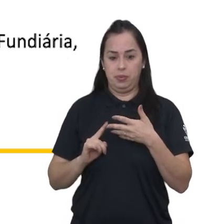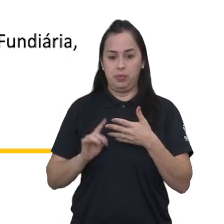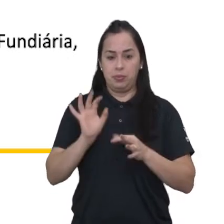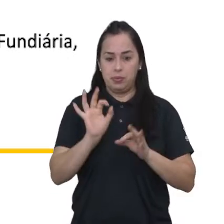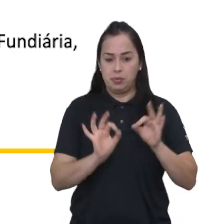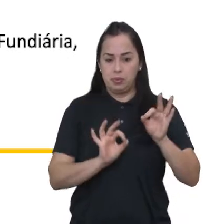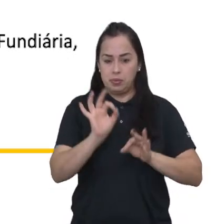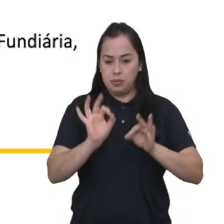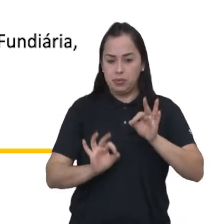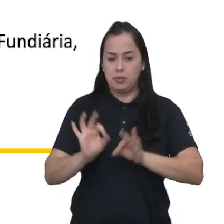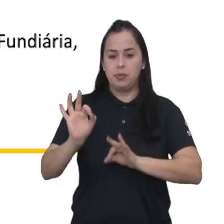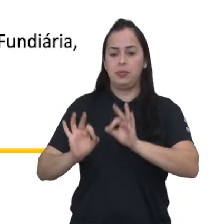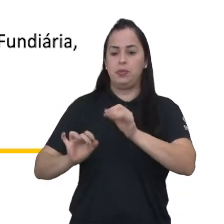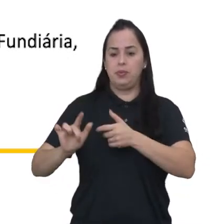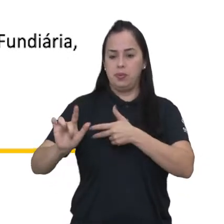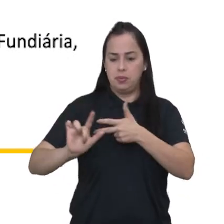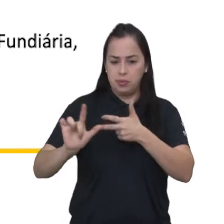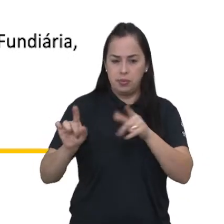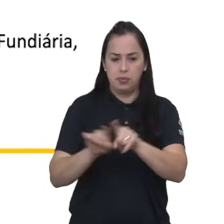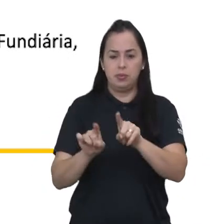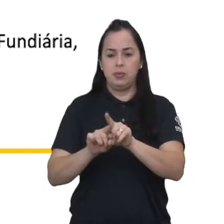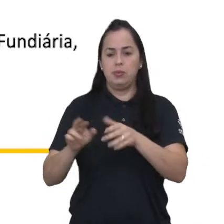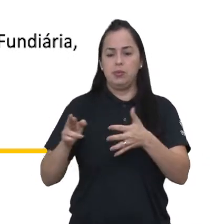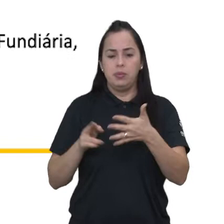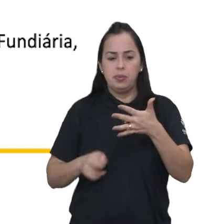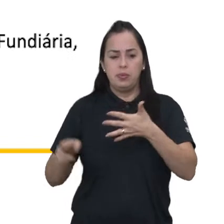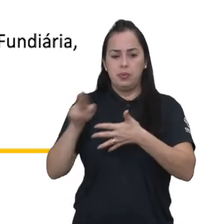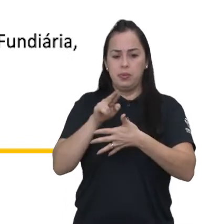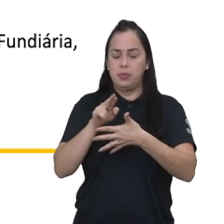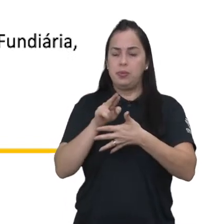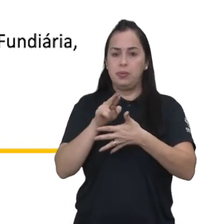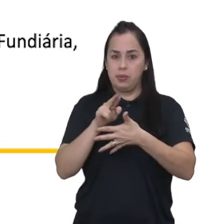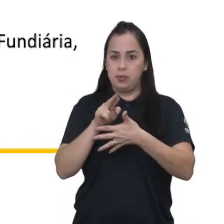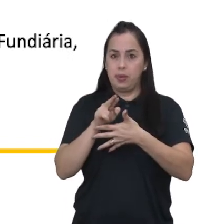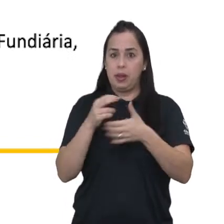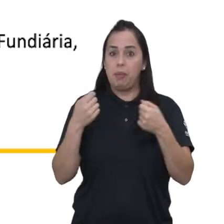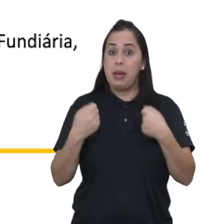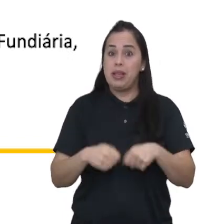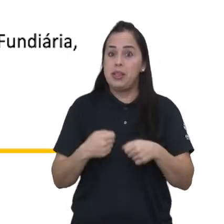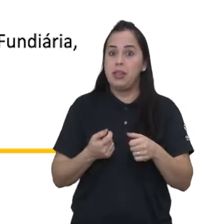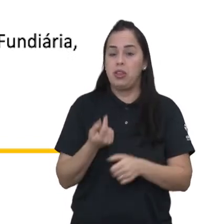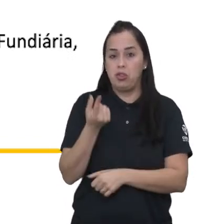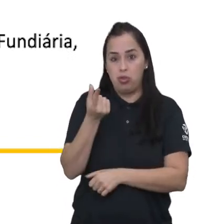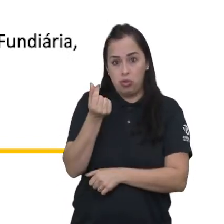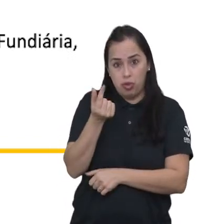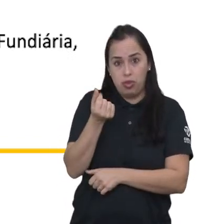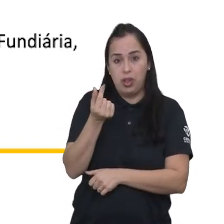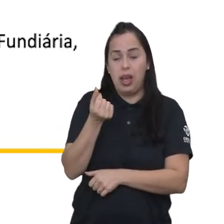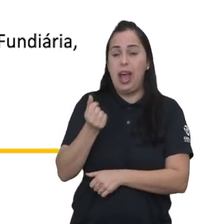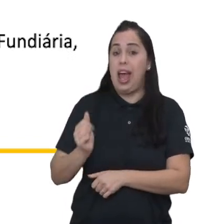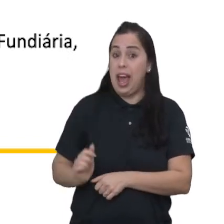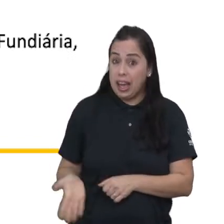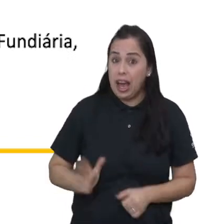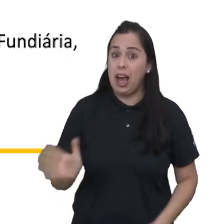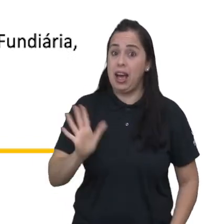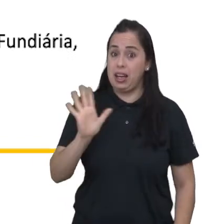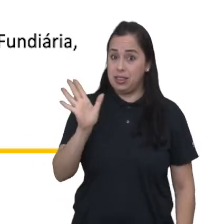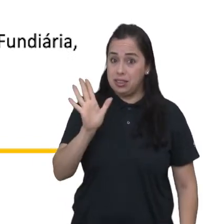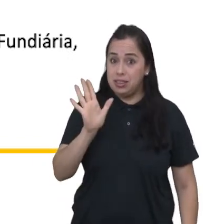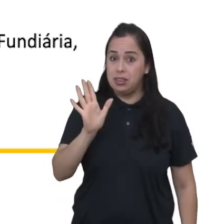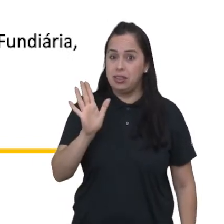legislativos de planejamento, tanto no plano plurianual, como a lei de direitos orçamentais, não se faz regularização sem dinheiro. Regularização é cara,